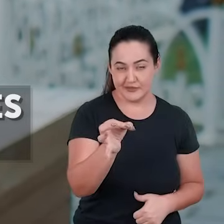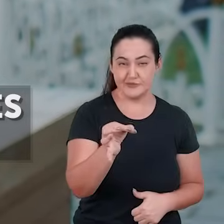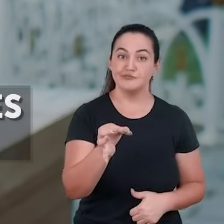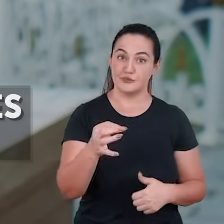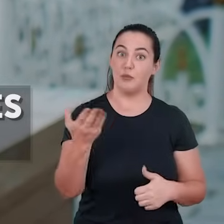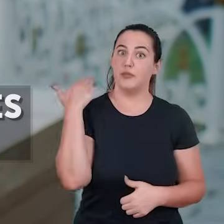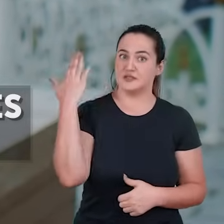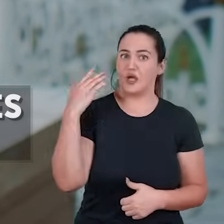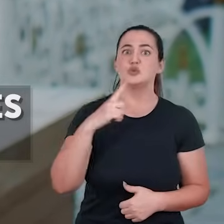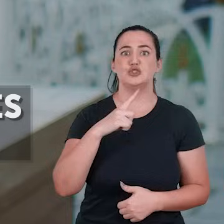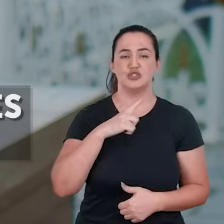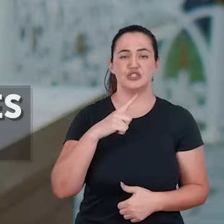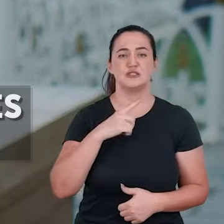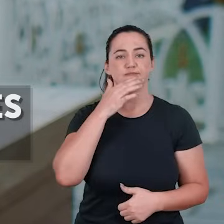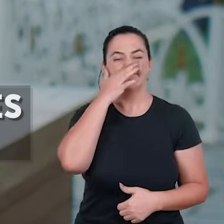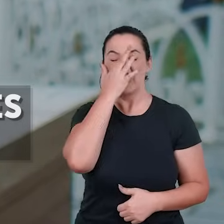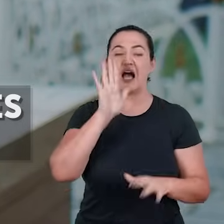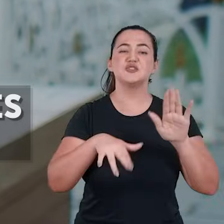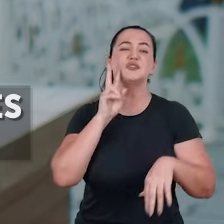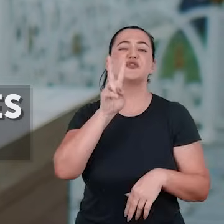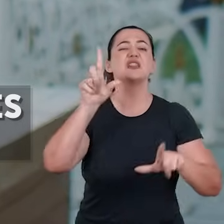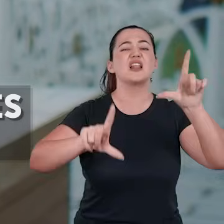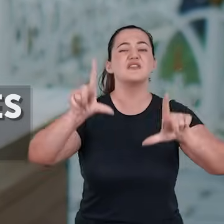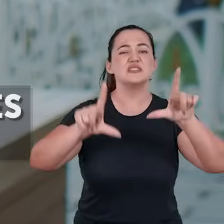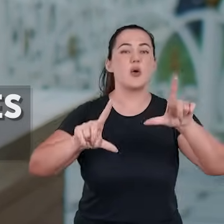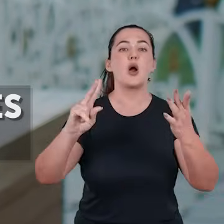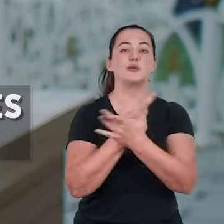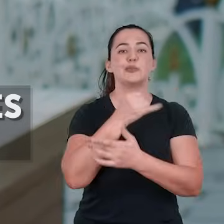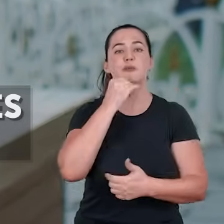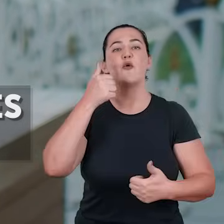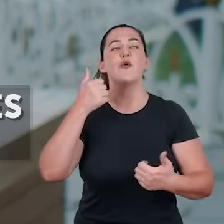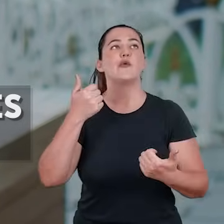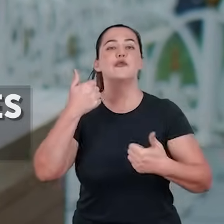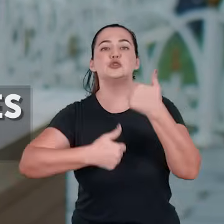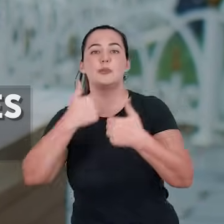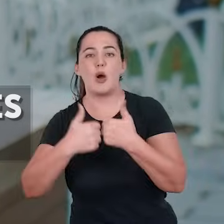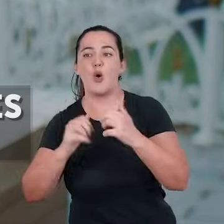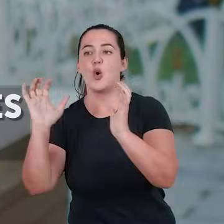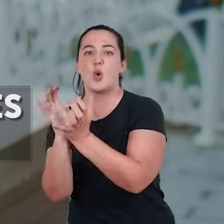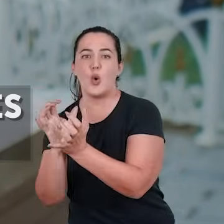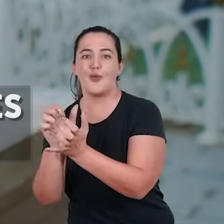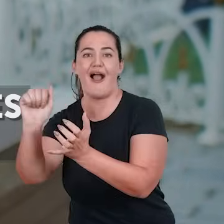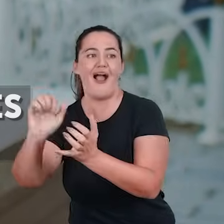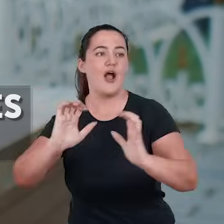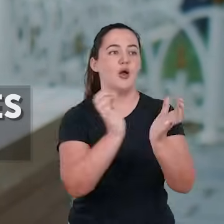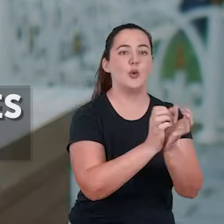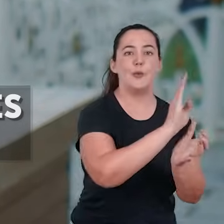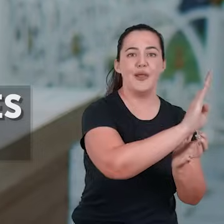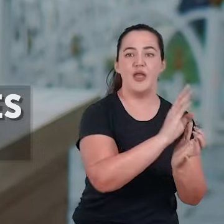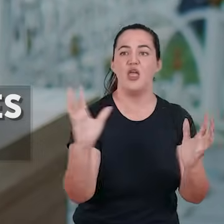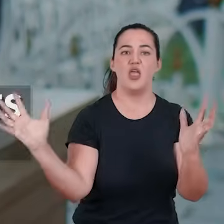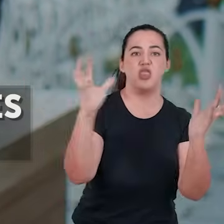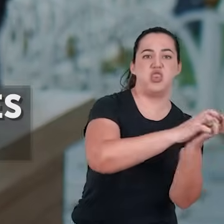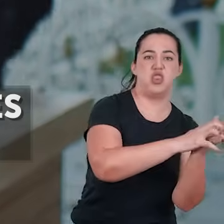às vezes no jornal uma tragédia que aconteceu depois de um campeonato, onde a torcida organizada do time A foi para cima da